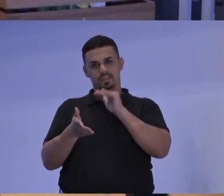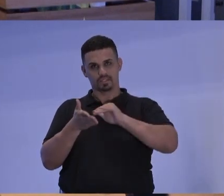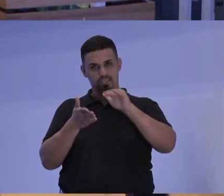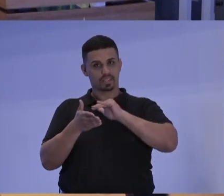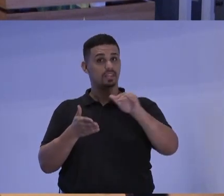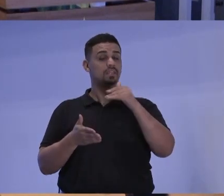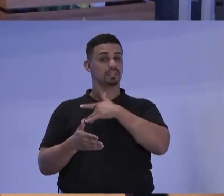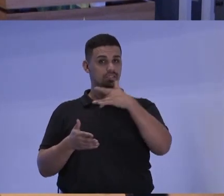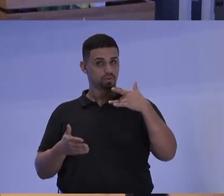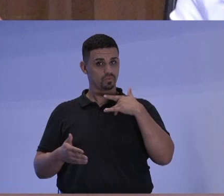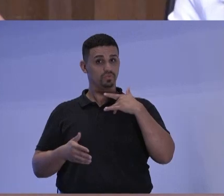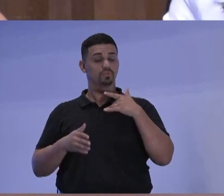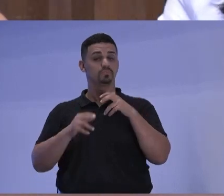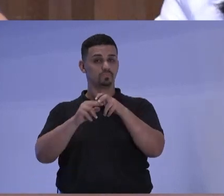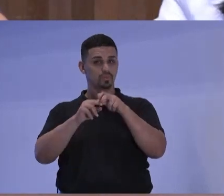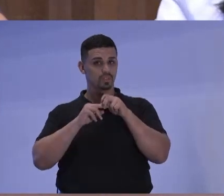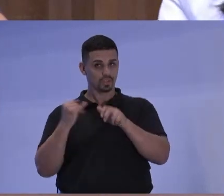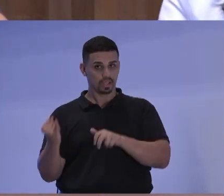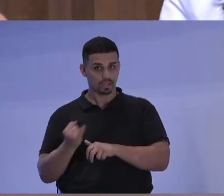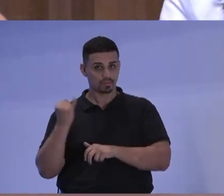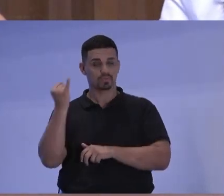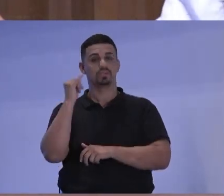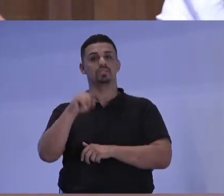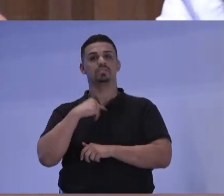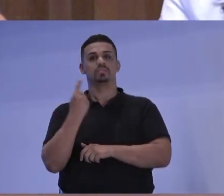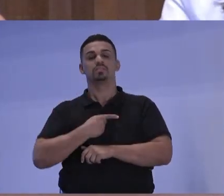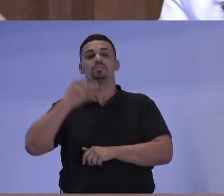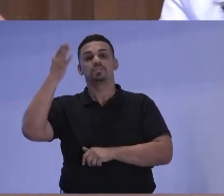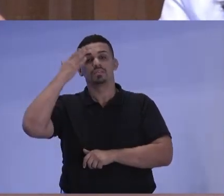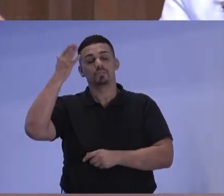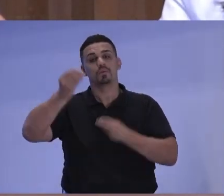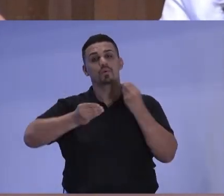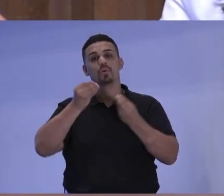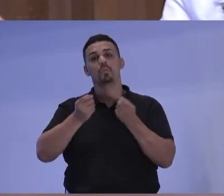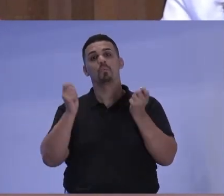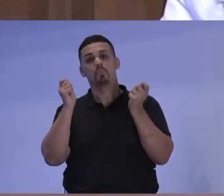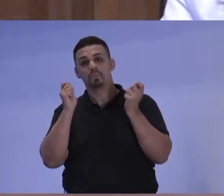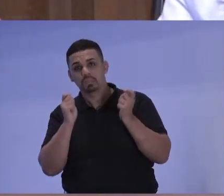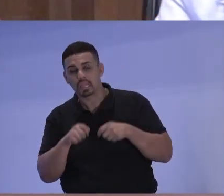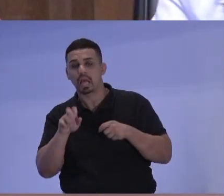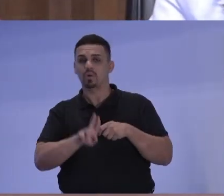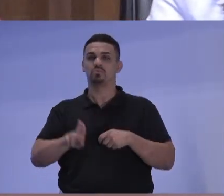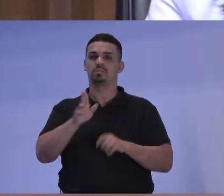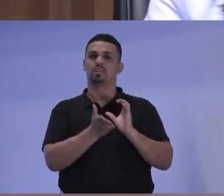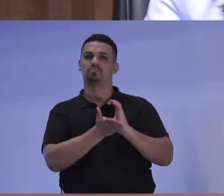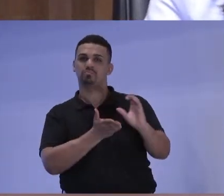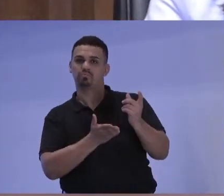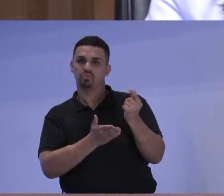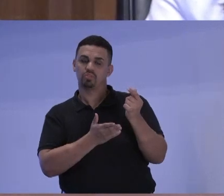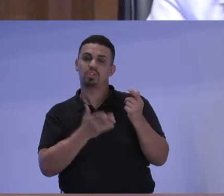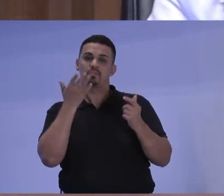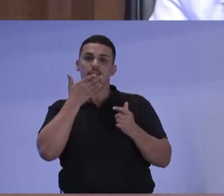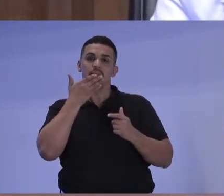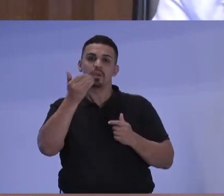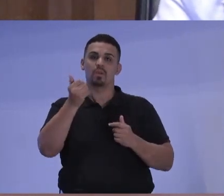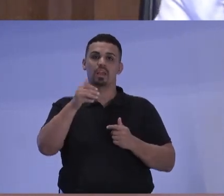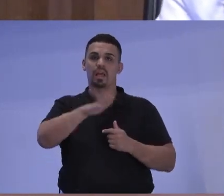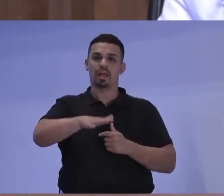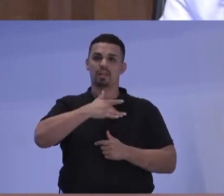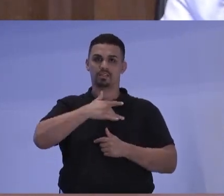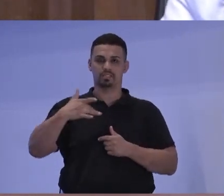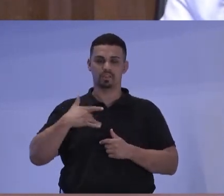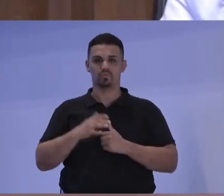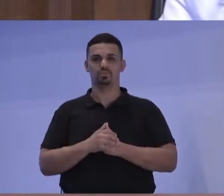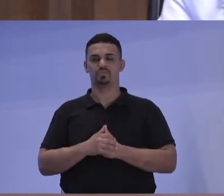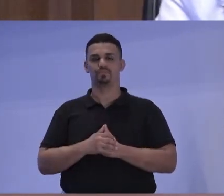esses recursos para ver como é que a gente pode viabilizar. Bom saber que ele já está no Fundo de Saúde do Distrito Federal. A gente tem a Paola, que se